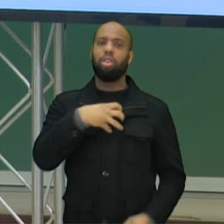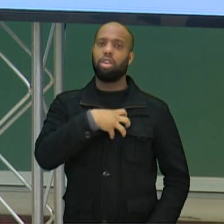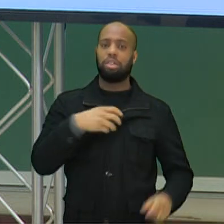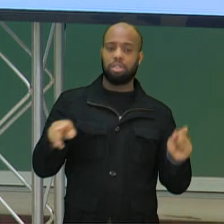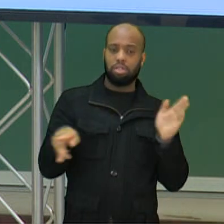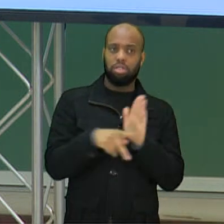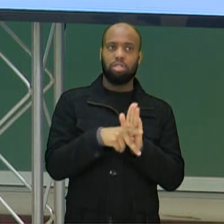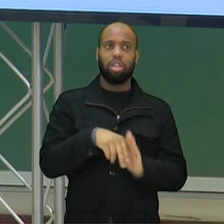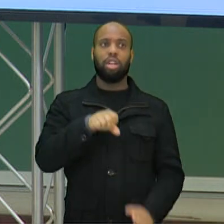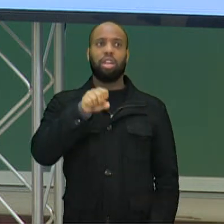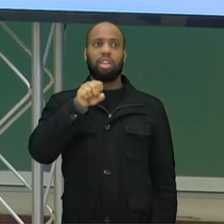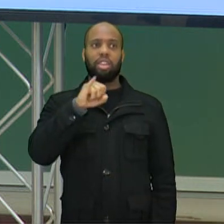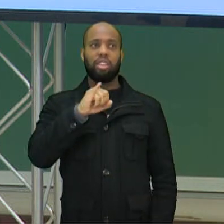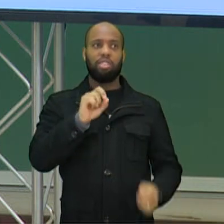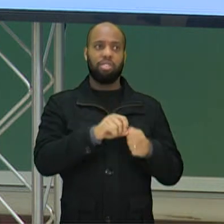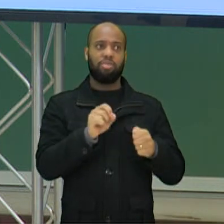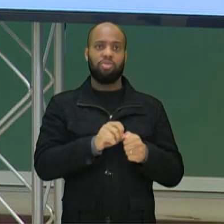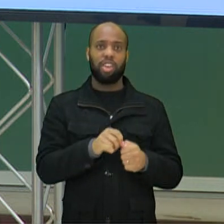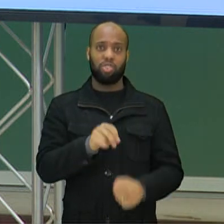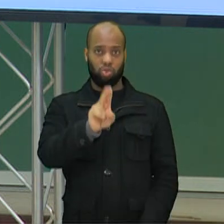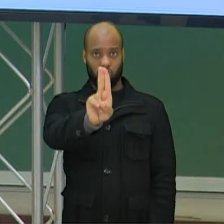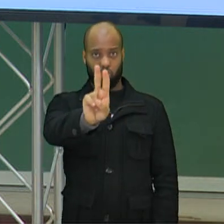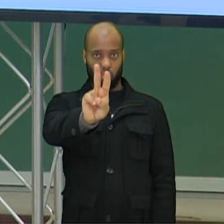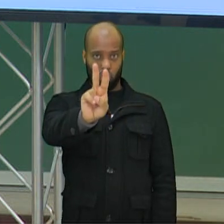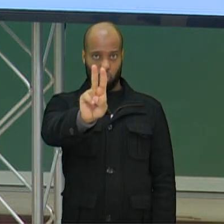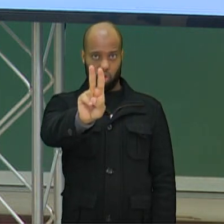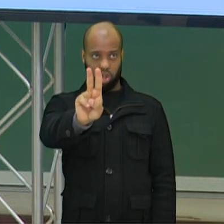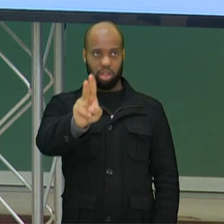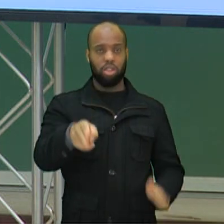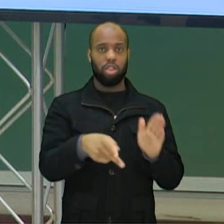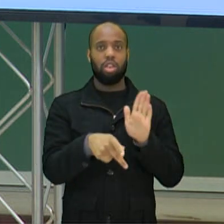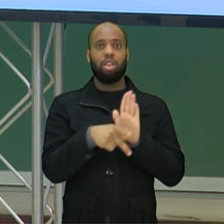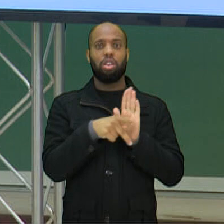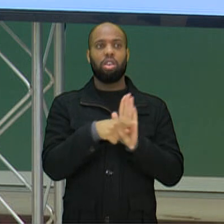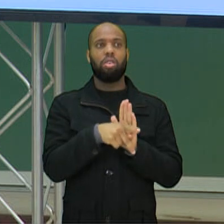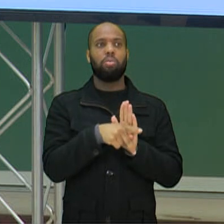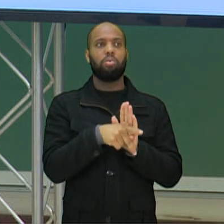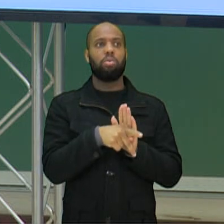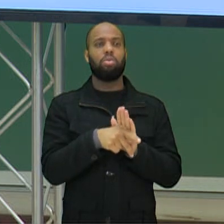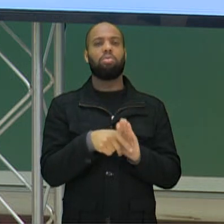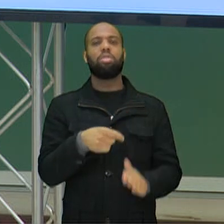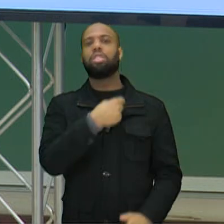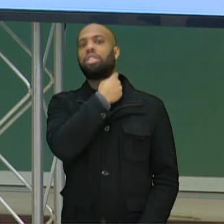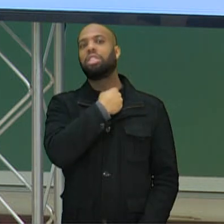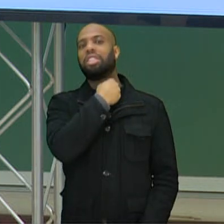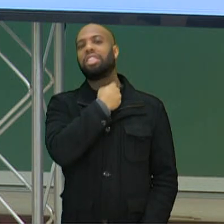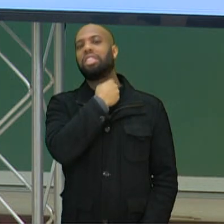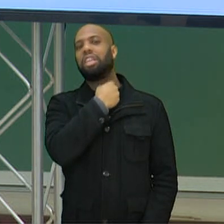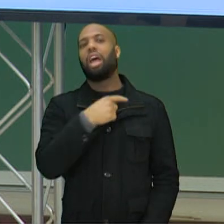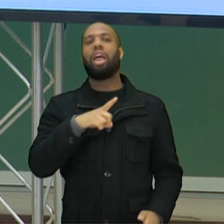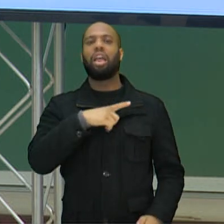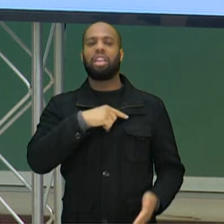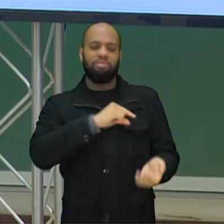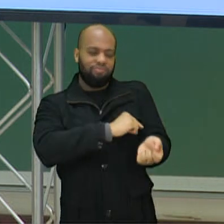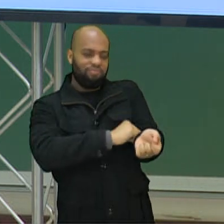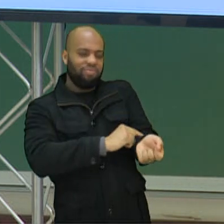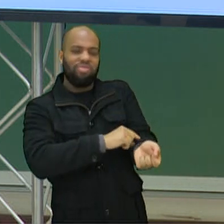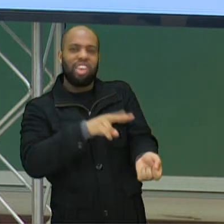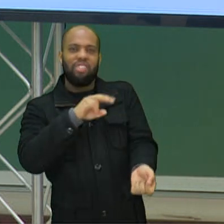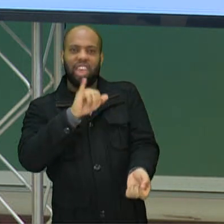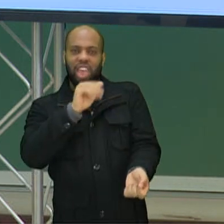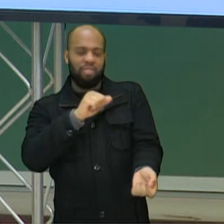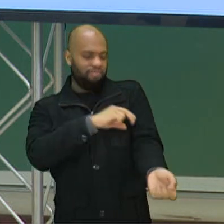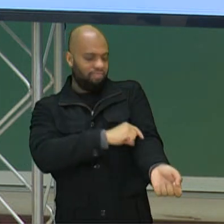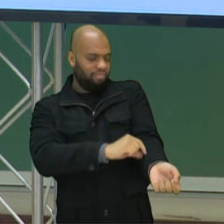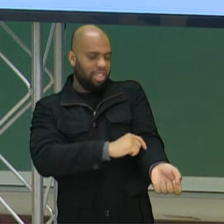do posicionamento do dedo indicador e dedo médio. Do lado esquerdo, nós temos a artéria carótida no pescoço e a